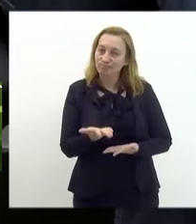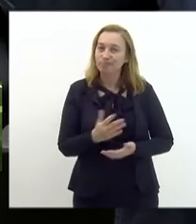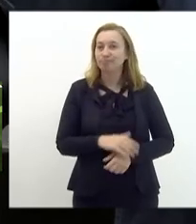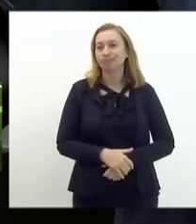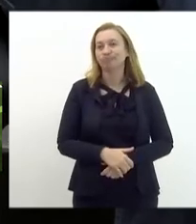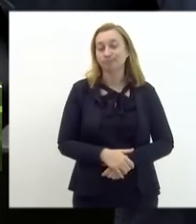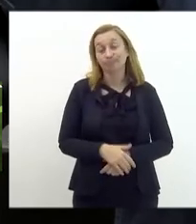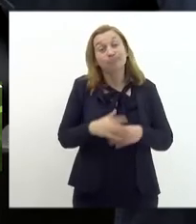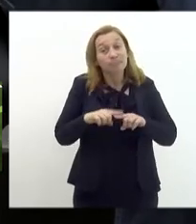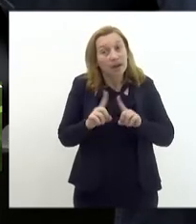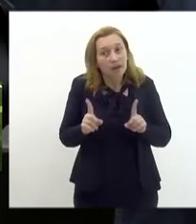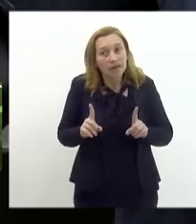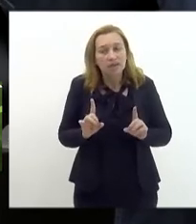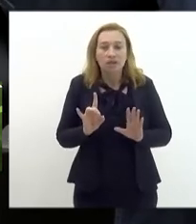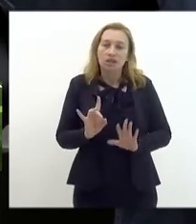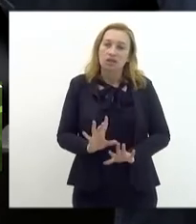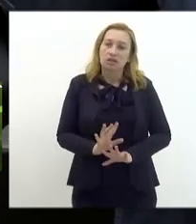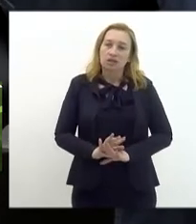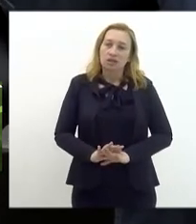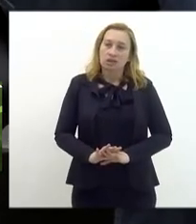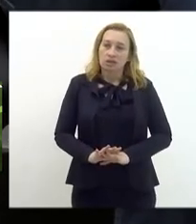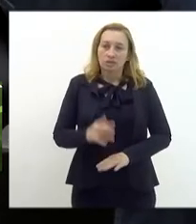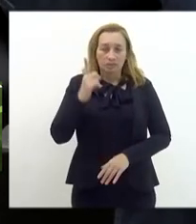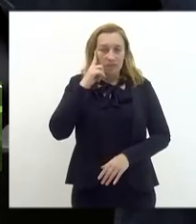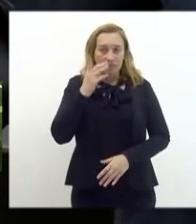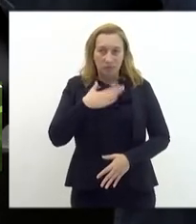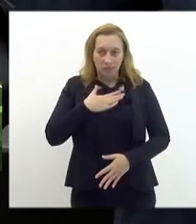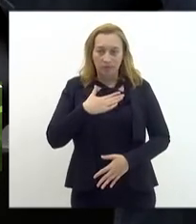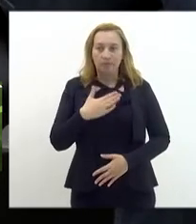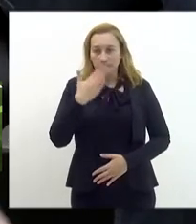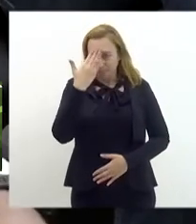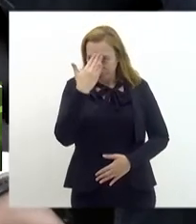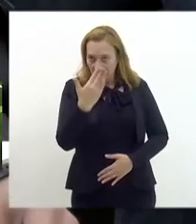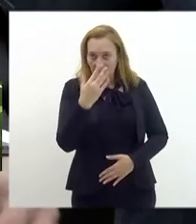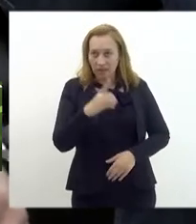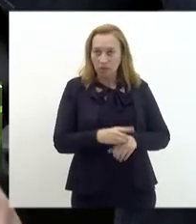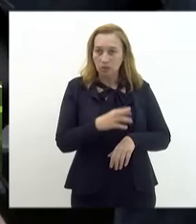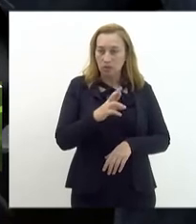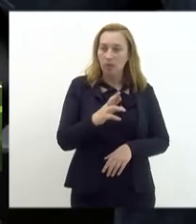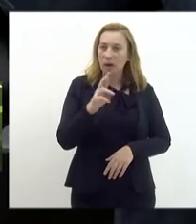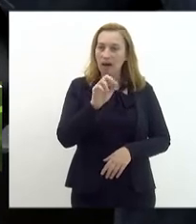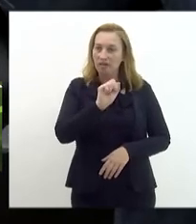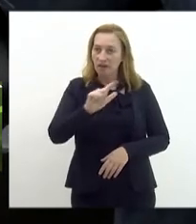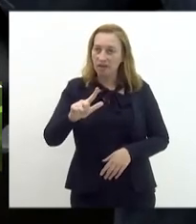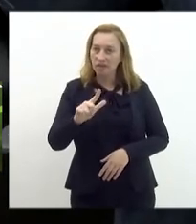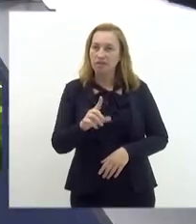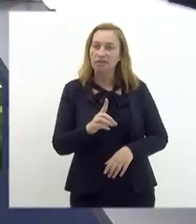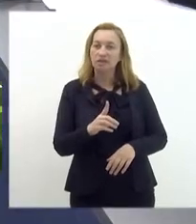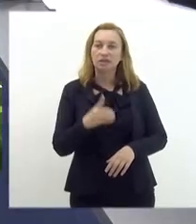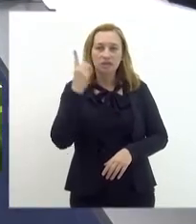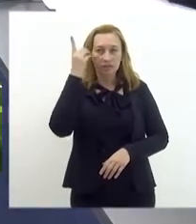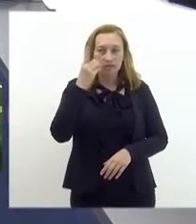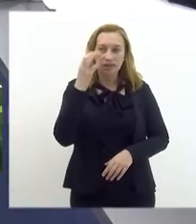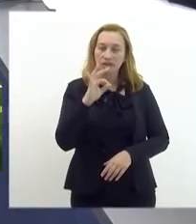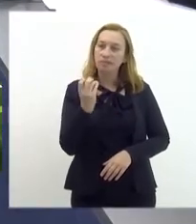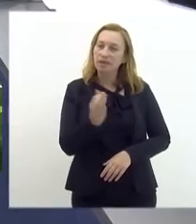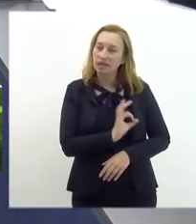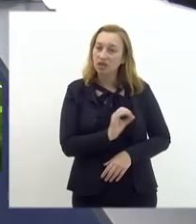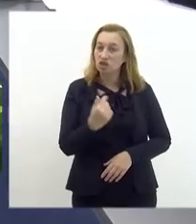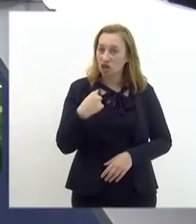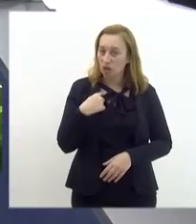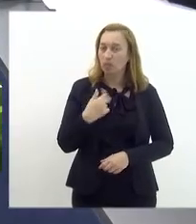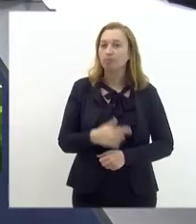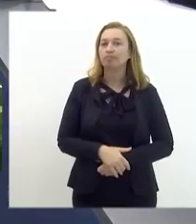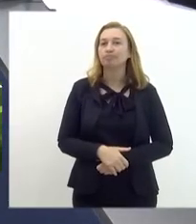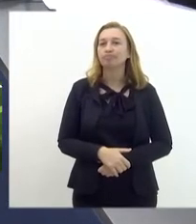bons. Mas foi só esse o meu pensamento. Obrigado, doutor Rafael. Deputada Marta Rocha e eu